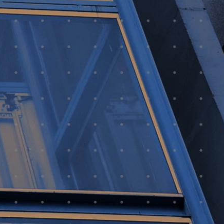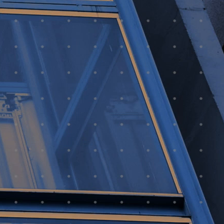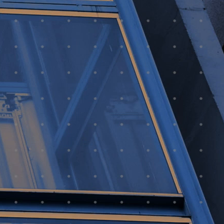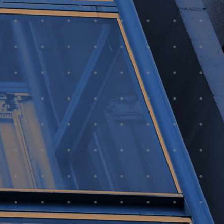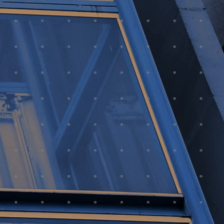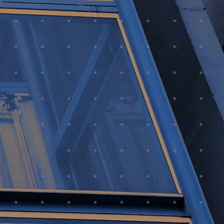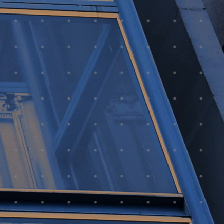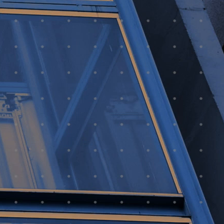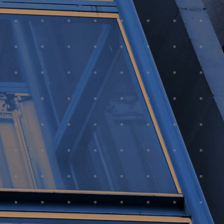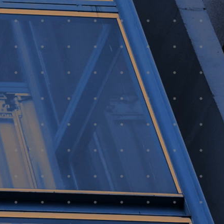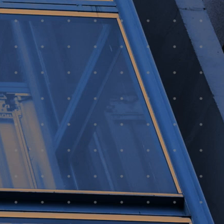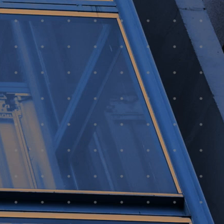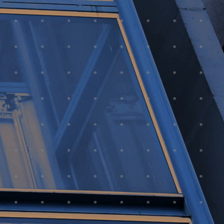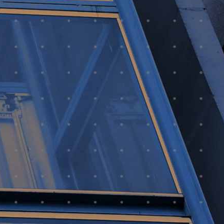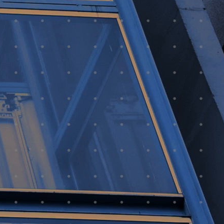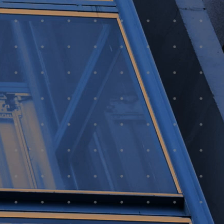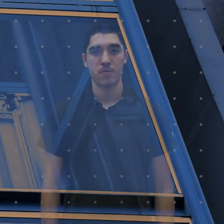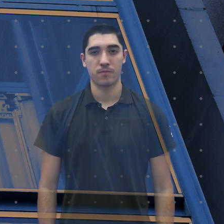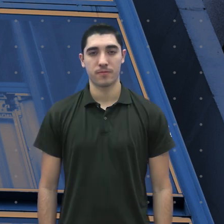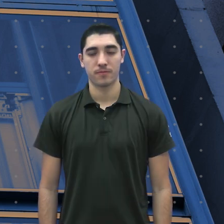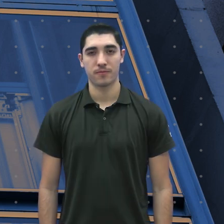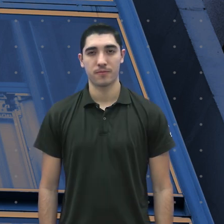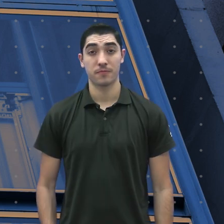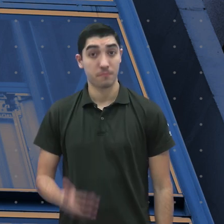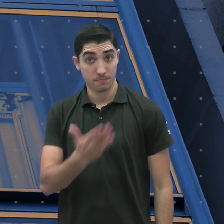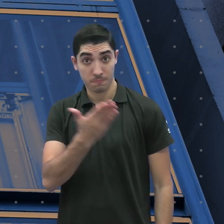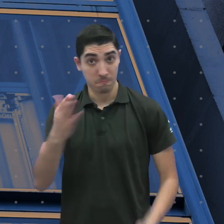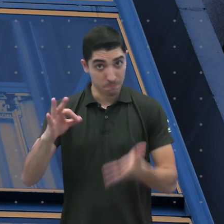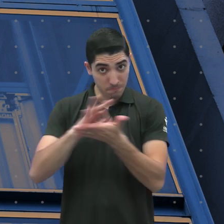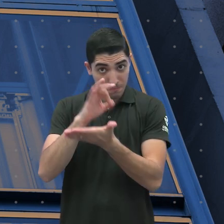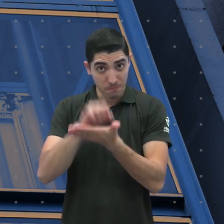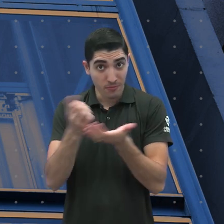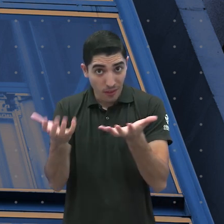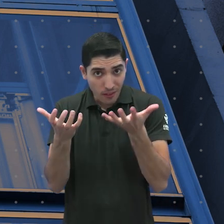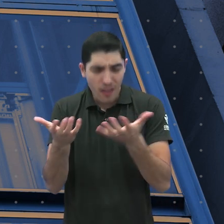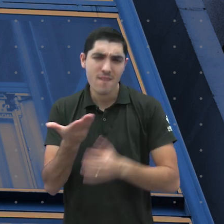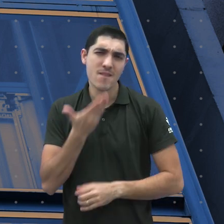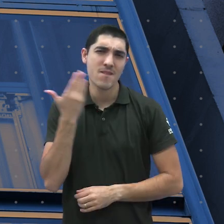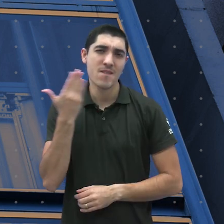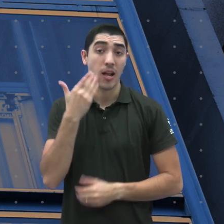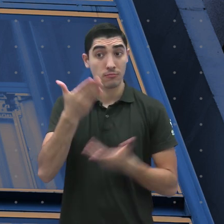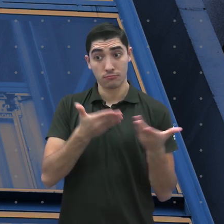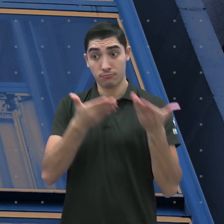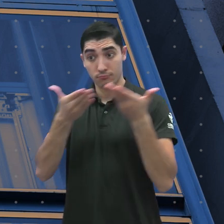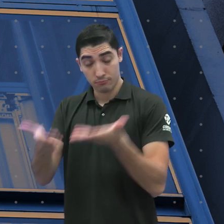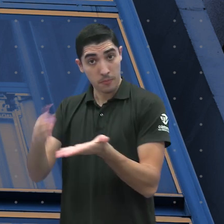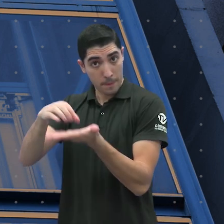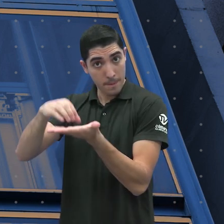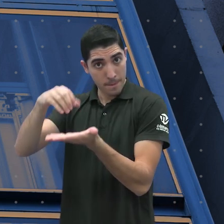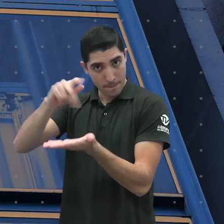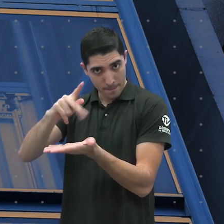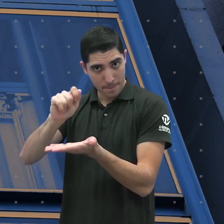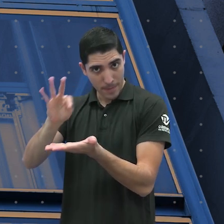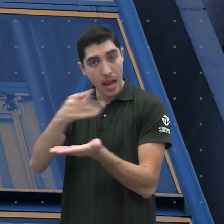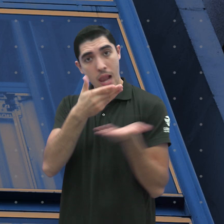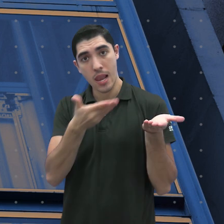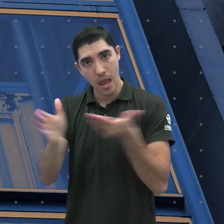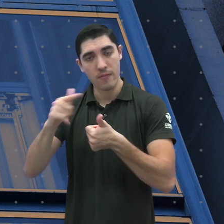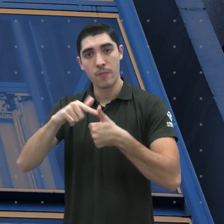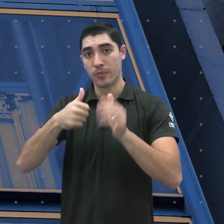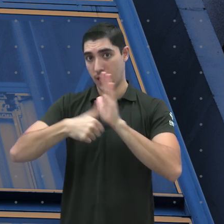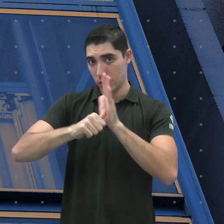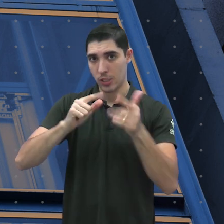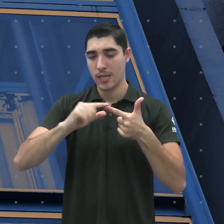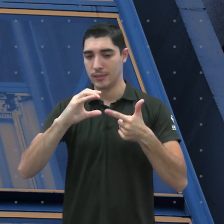obras, atendente de lanchonete. Para se candidatar é fácil, é só comparecer ao PAT levando